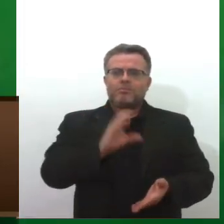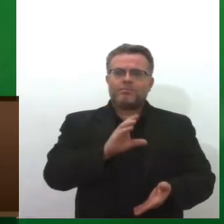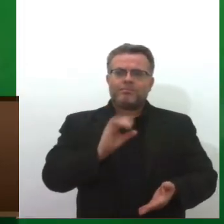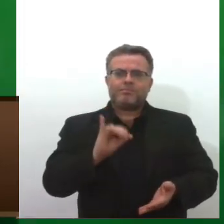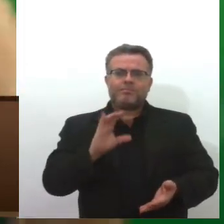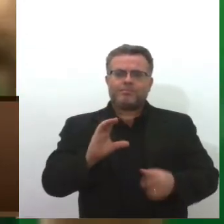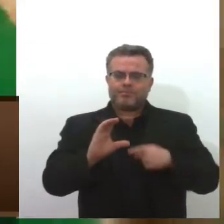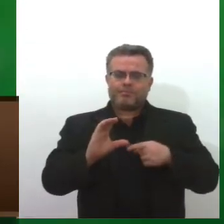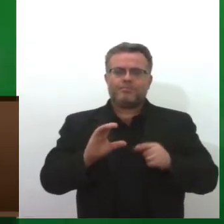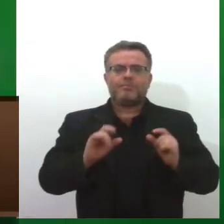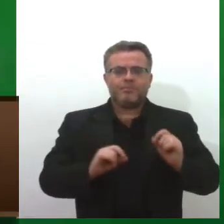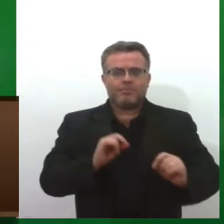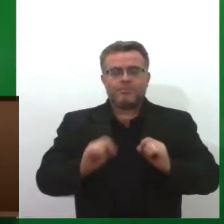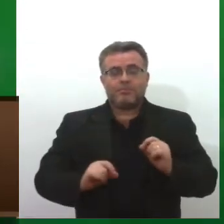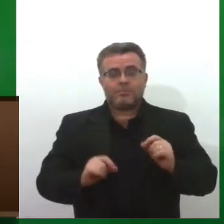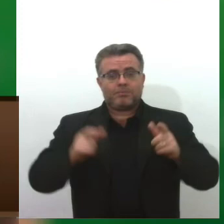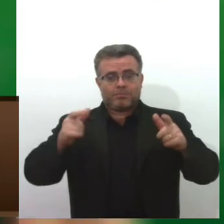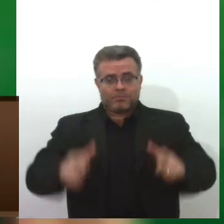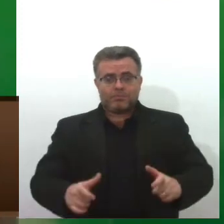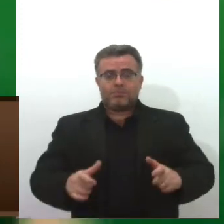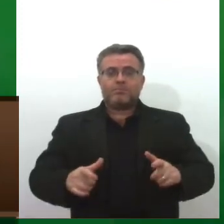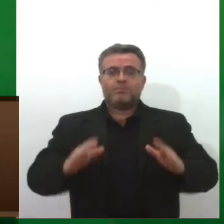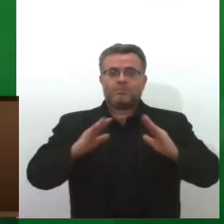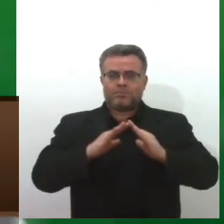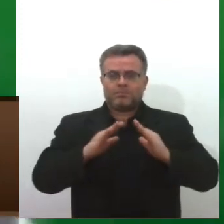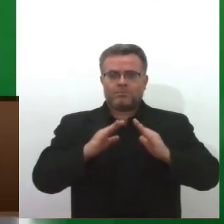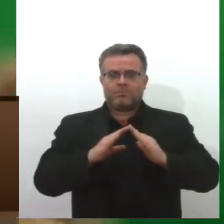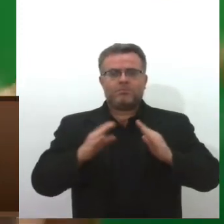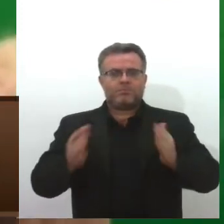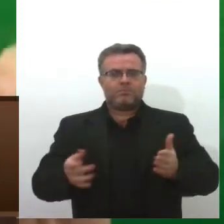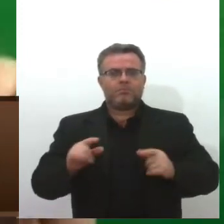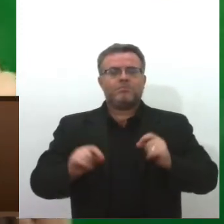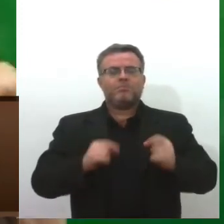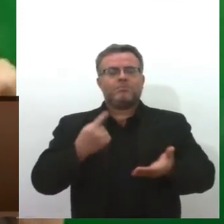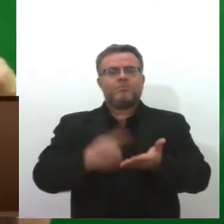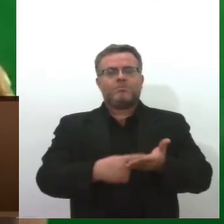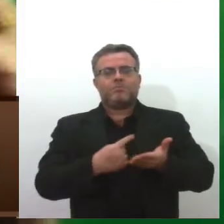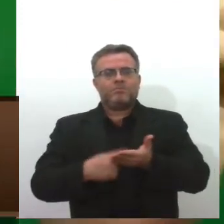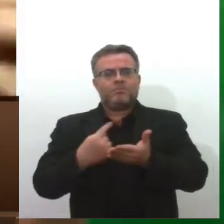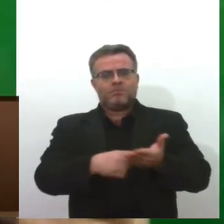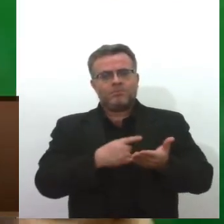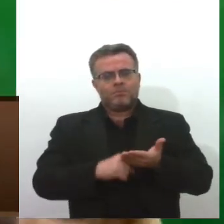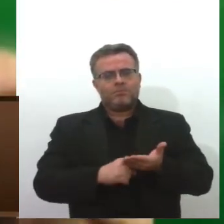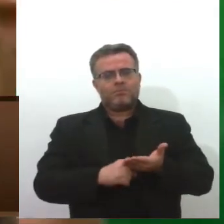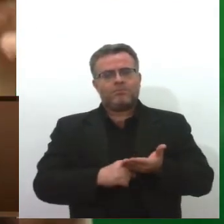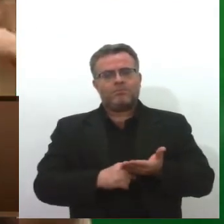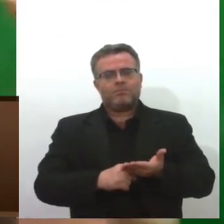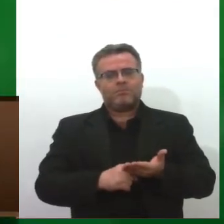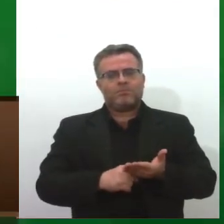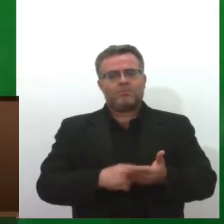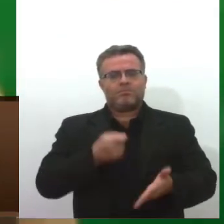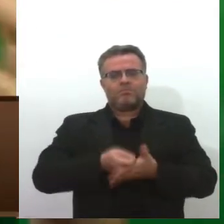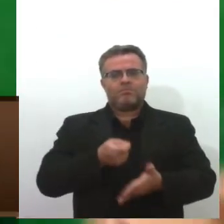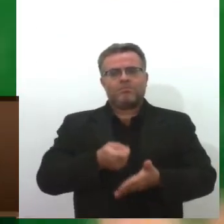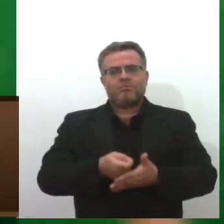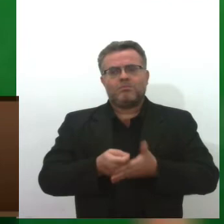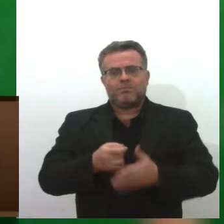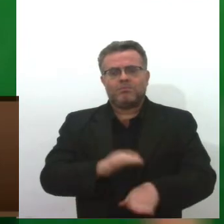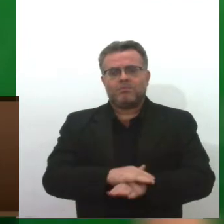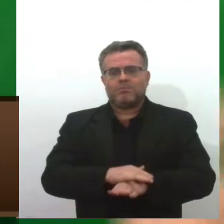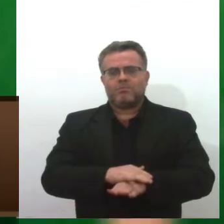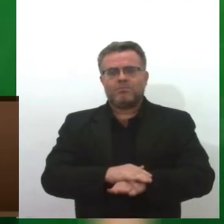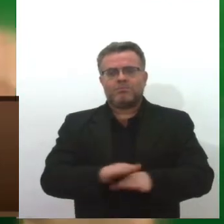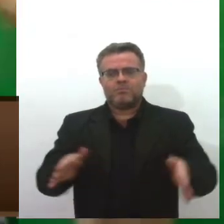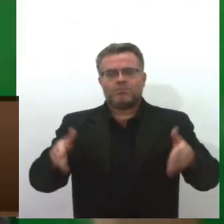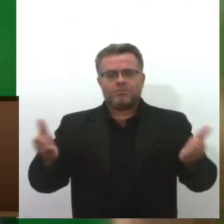onde o Estado cedeu um centro de convenções, saiu da obrigatoriedade de estar dando a